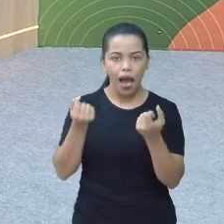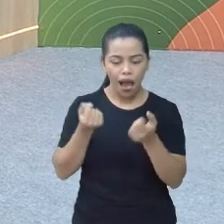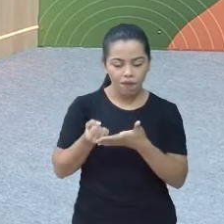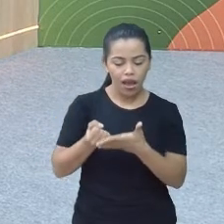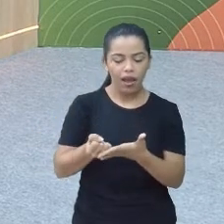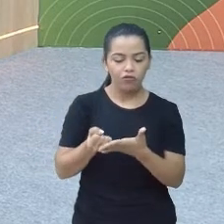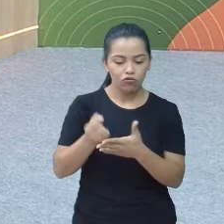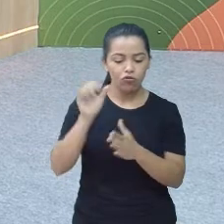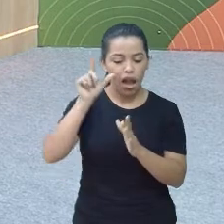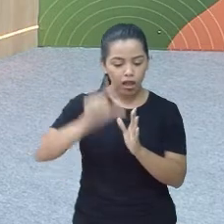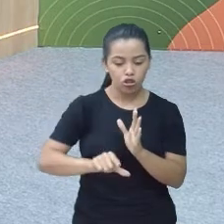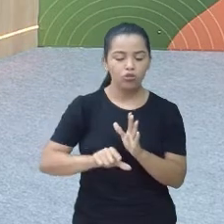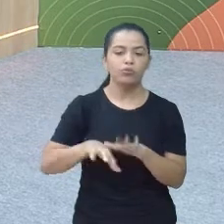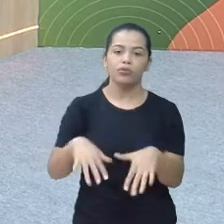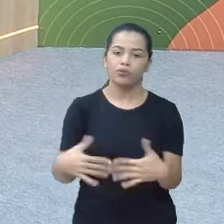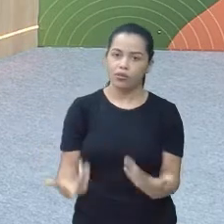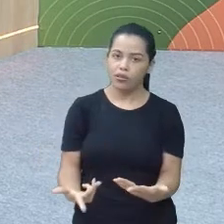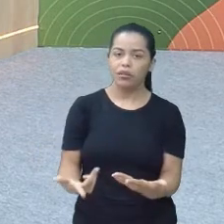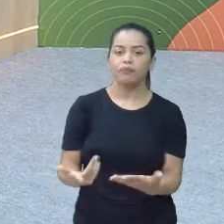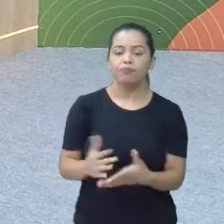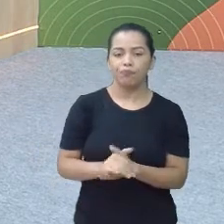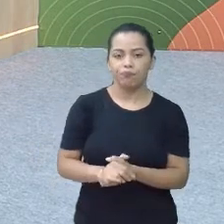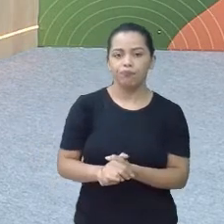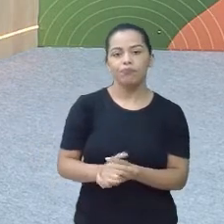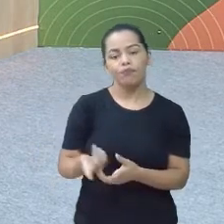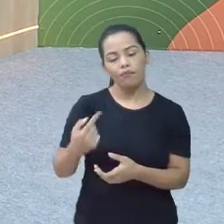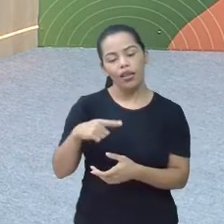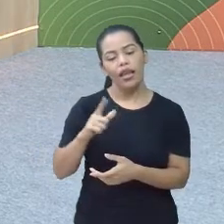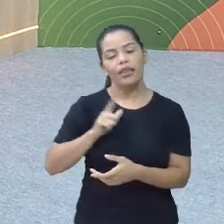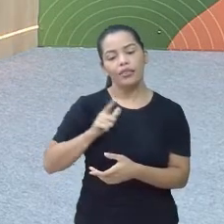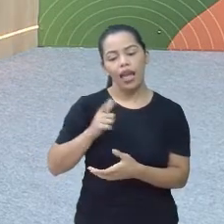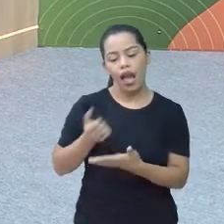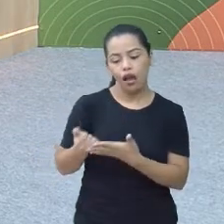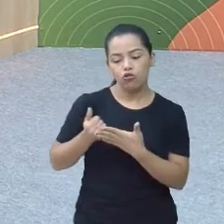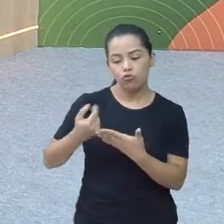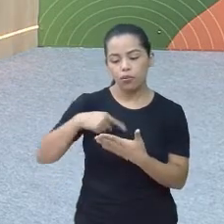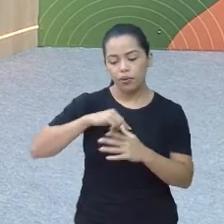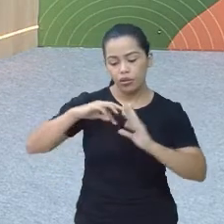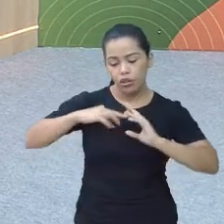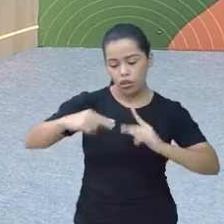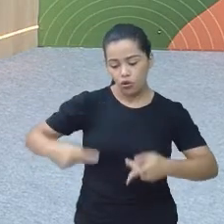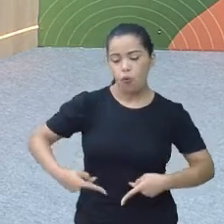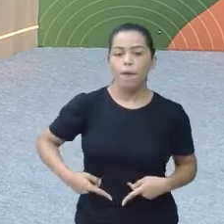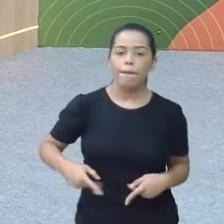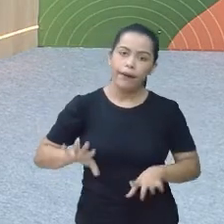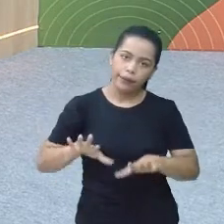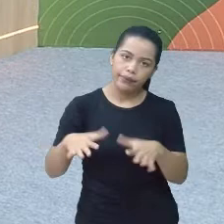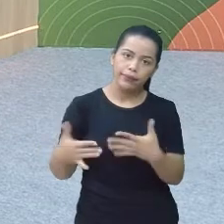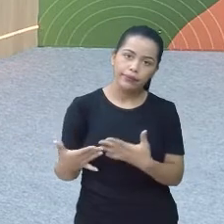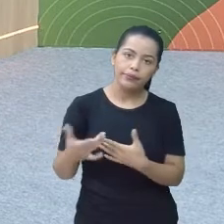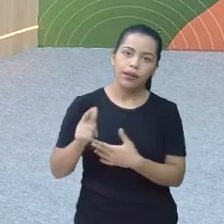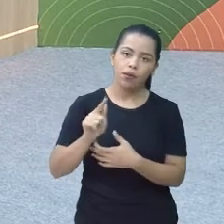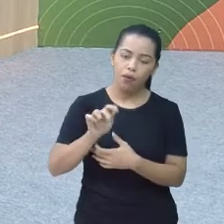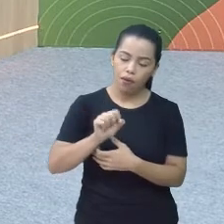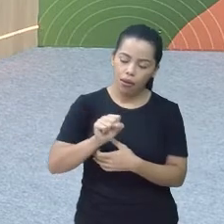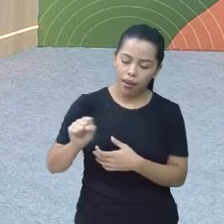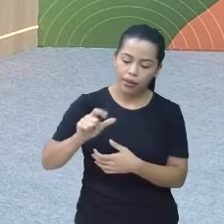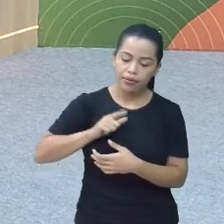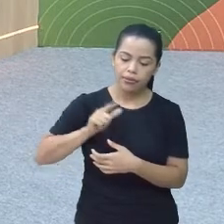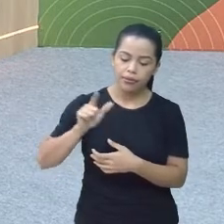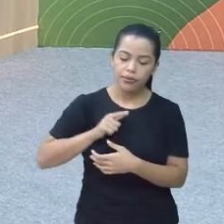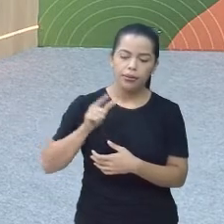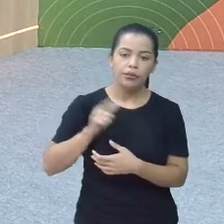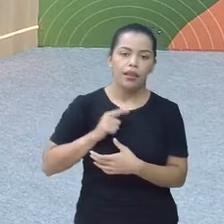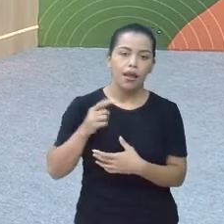na gente, enquanto humanos, para um gás que tem efeito positivo, que é o que a gente respira, que é o oxigênio.